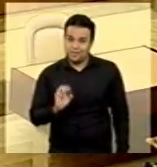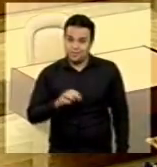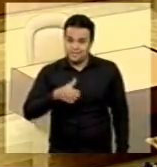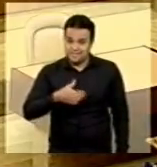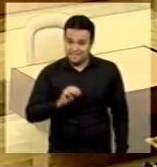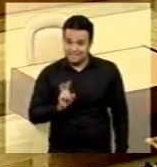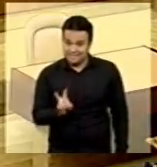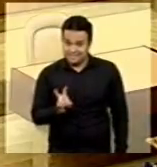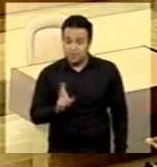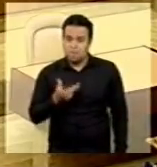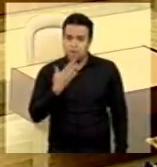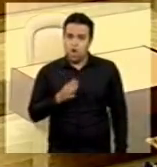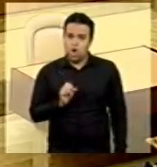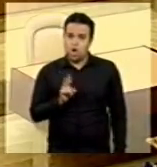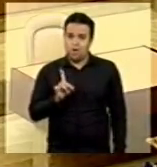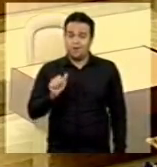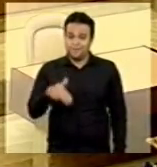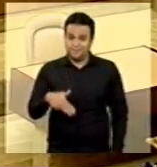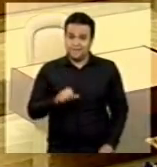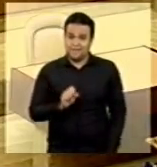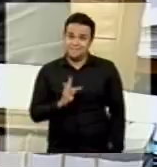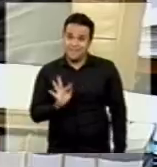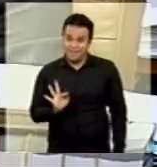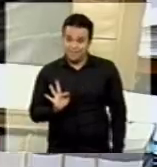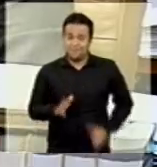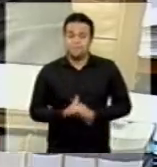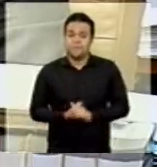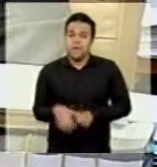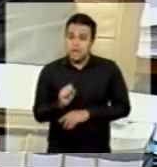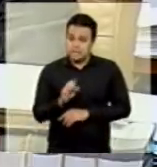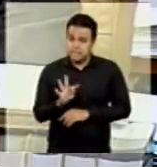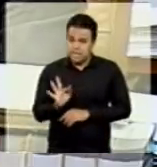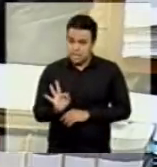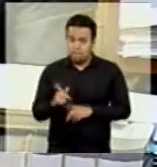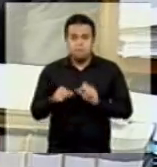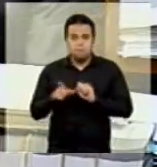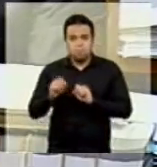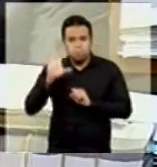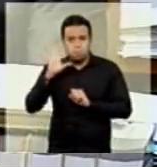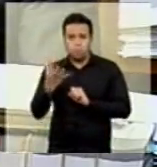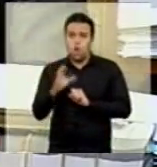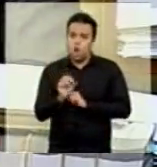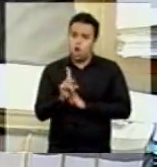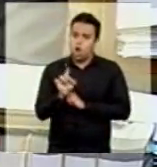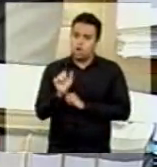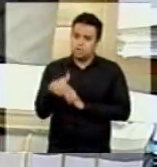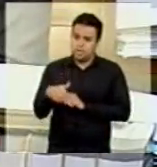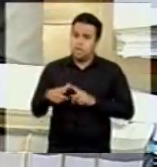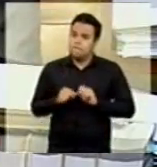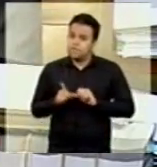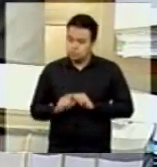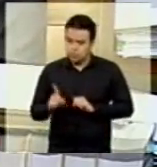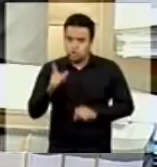de ordem perante o plenário do Supremo Tribunal Federal. E o Supremo Tribunal Federal, resolvendo essa questão de ordem, proferiu o